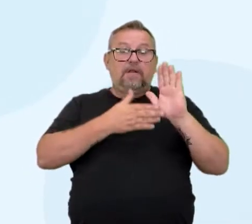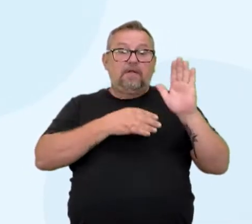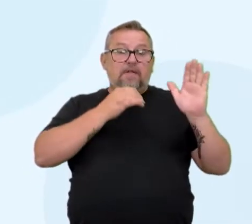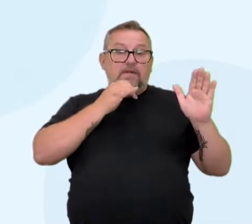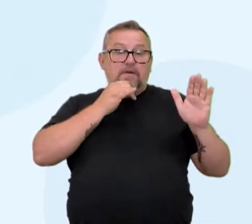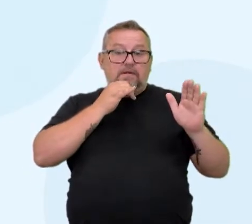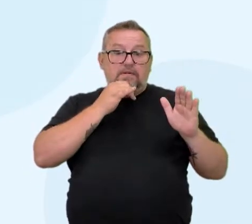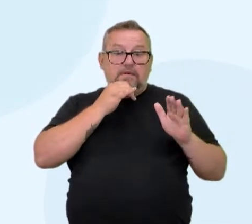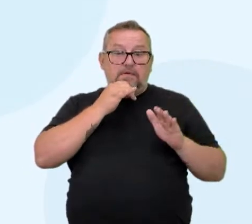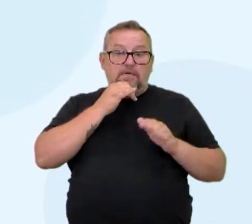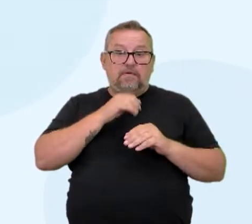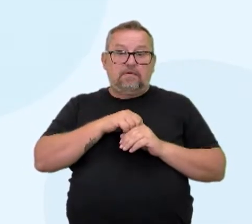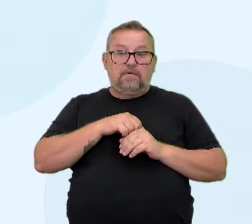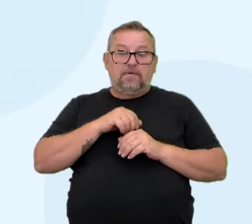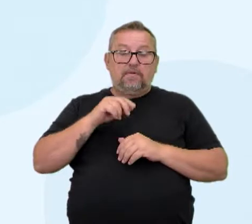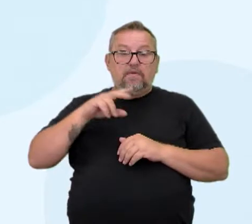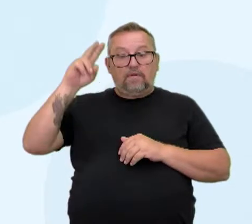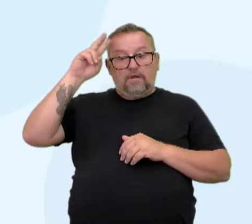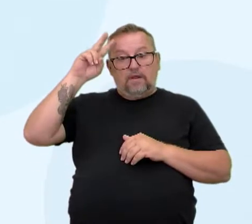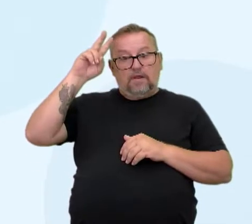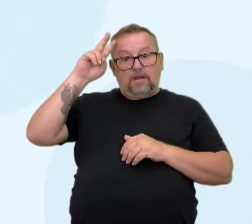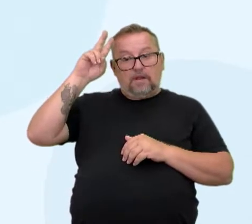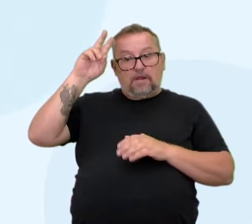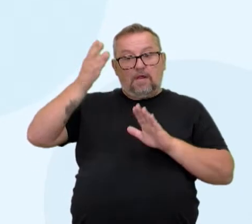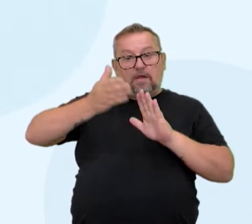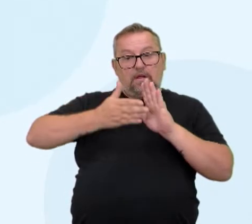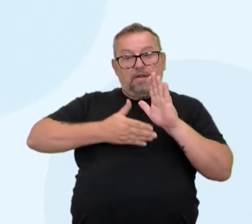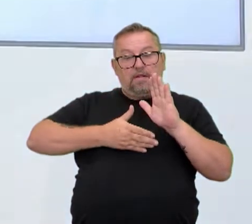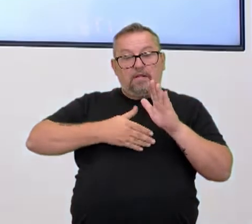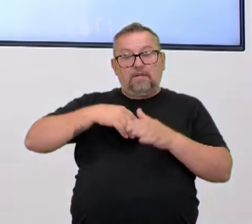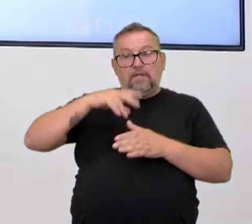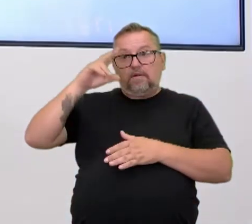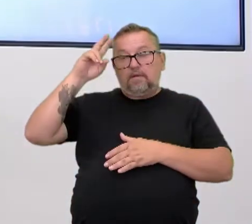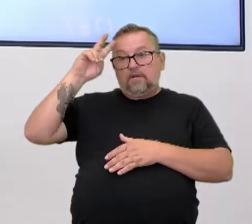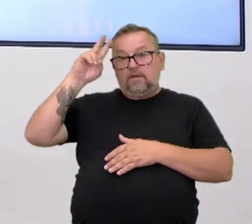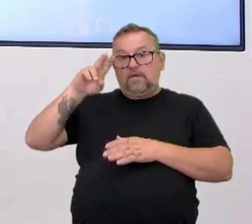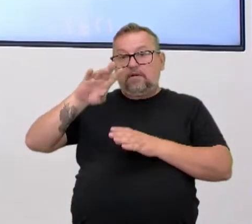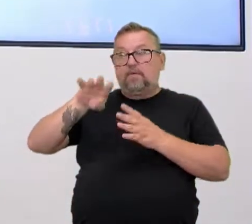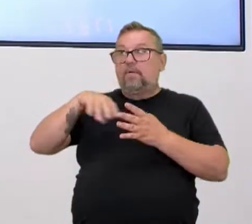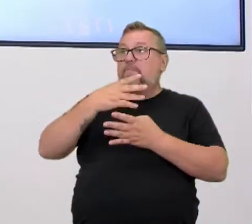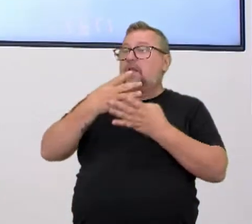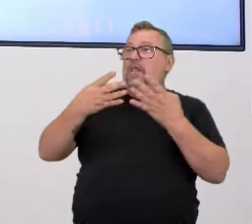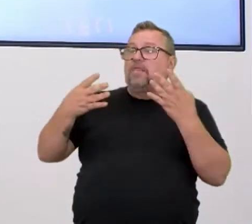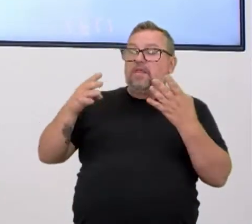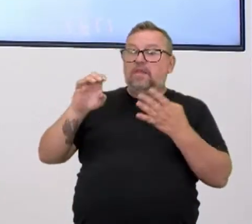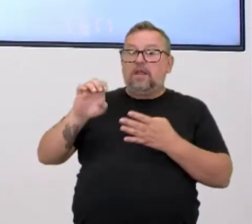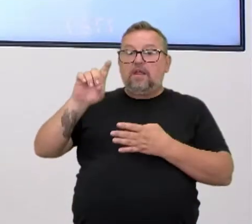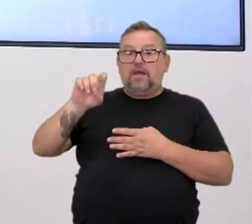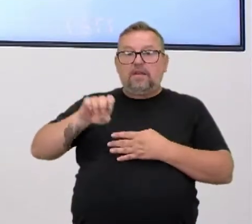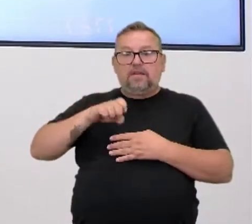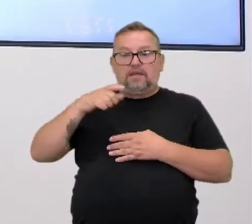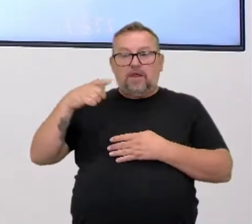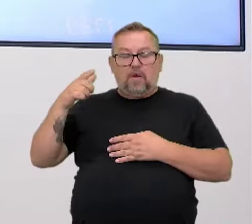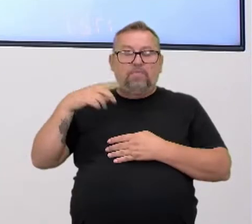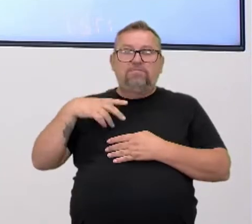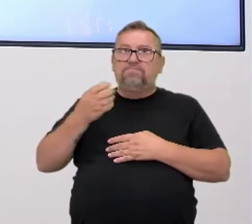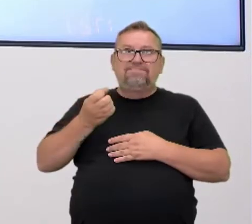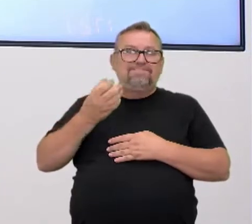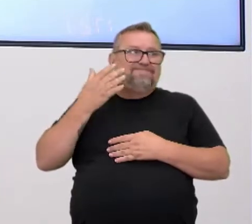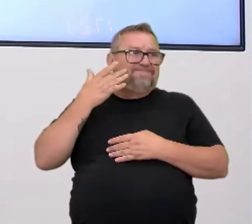você lembra com planejar? Ah, eu lembro fazer a planilha do Excel. Ah, eu não lembro fazer a planilha do